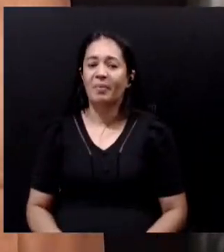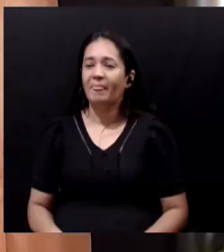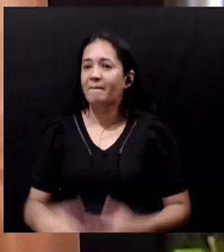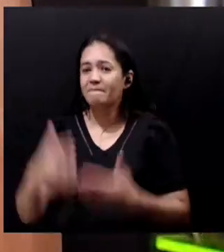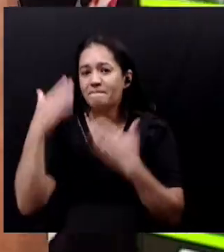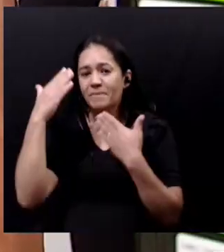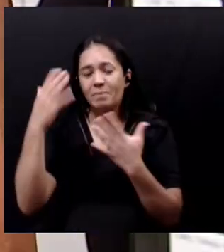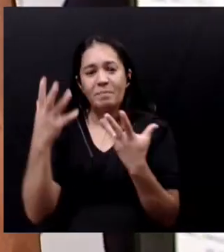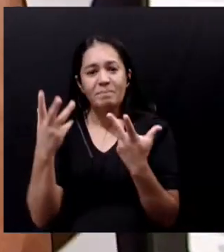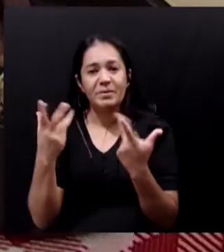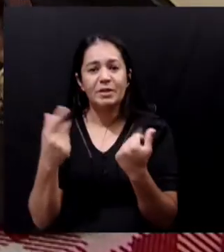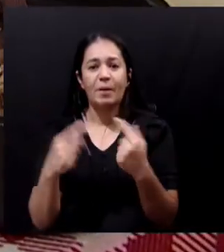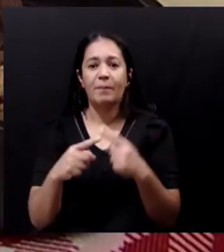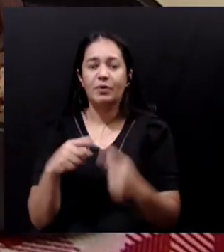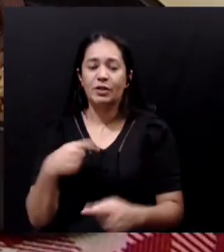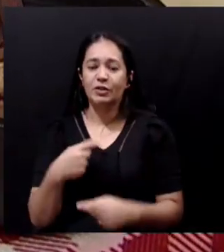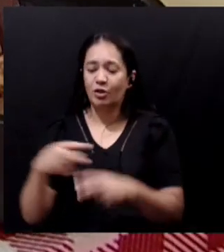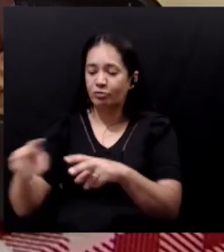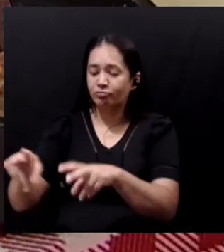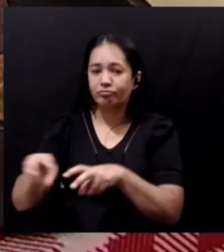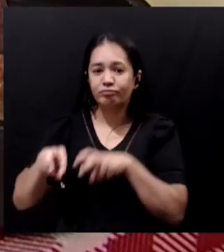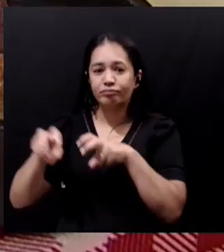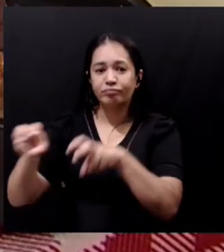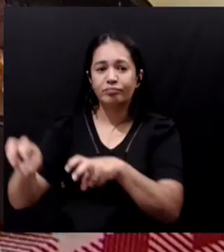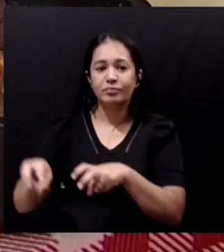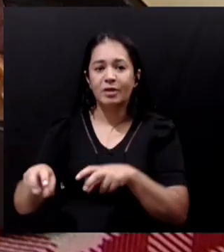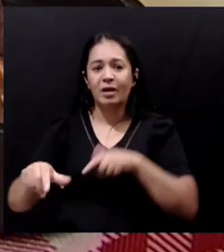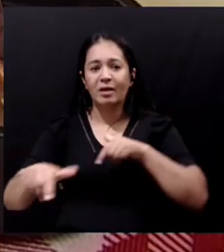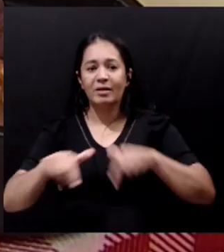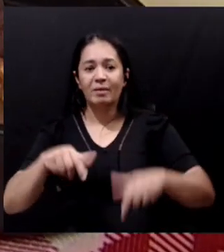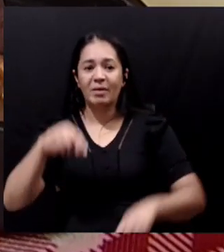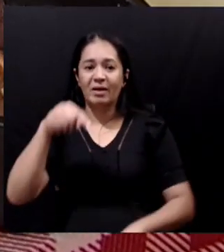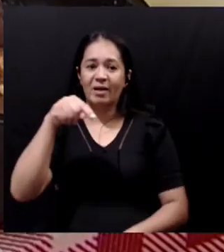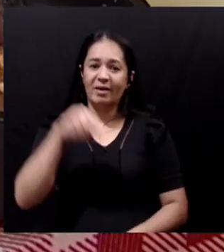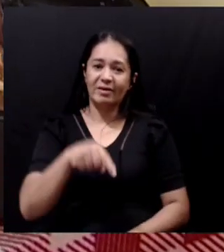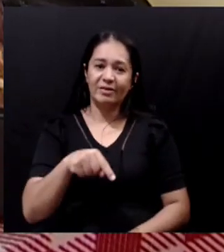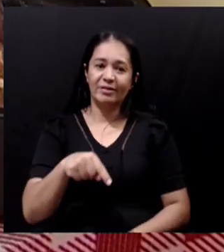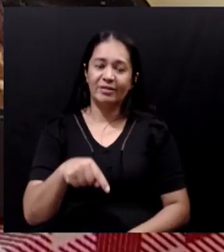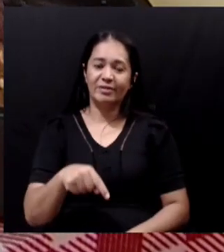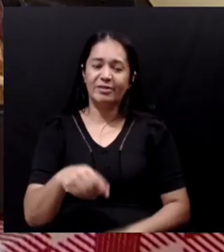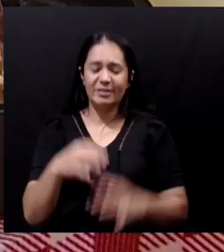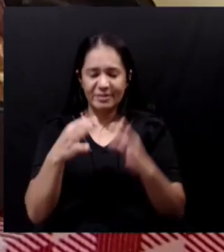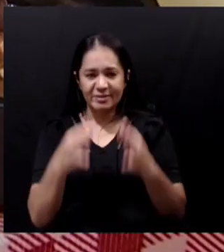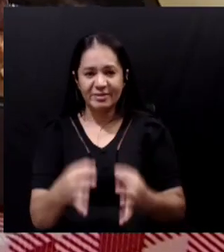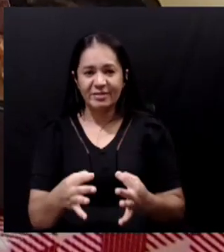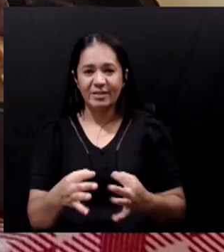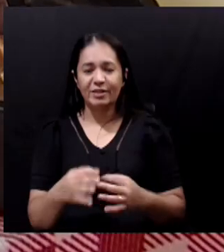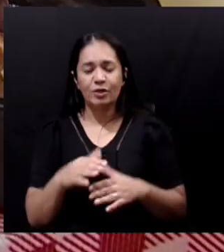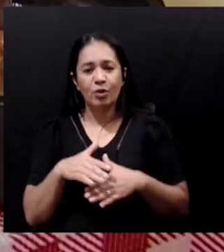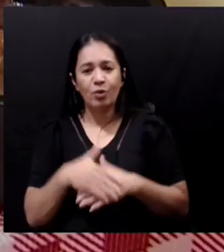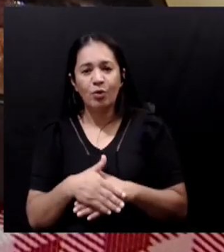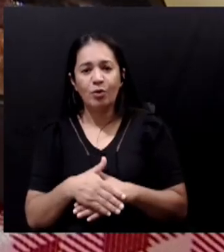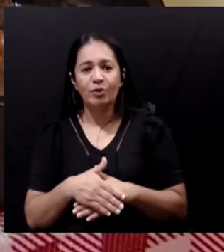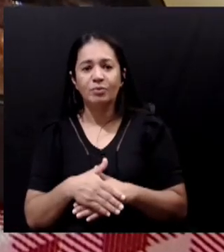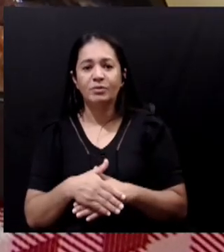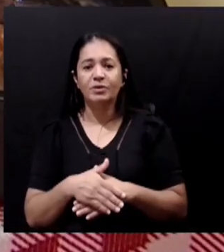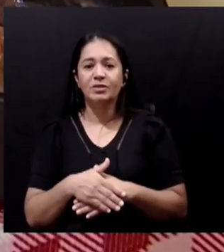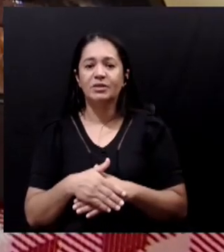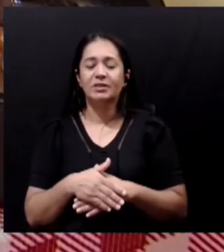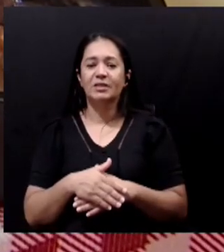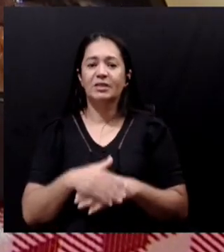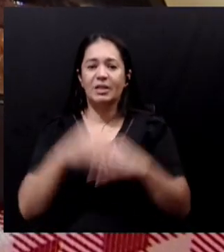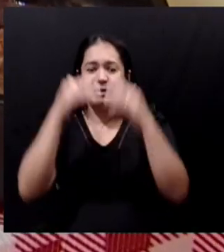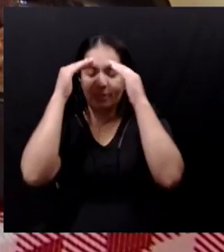da roça para trabalhar aqui e honestamente, com humildade, sem passar por cima de ninguém, sem